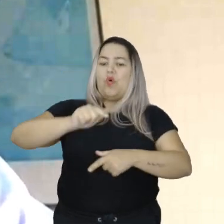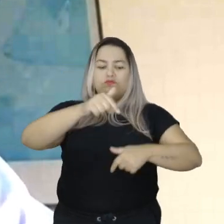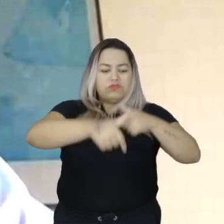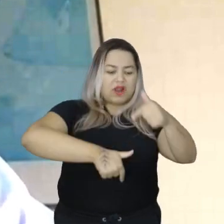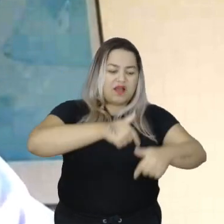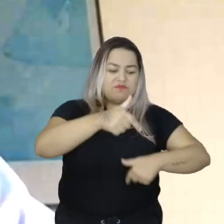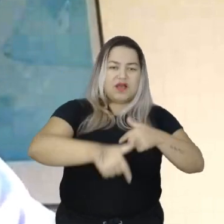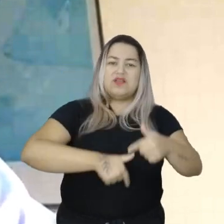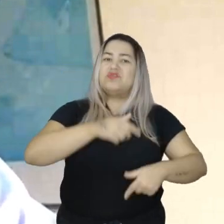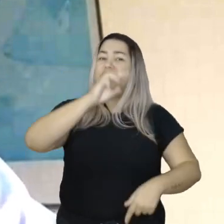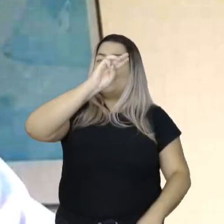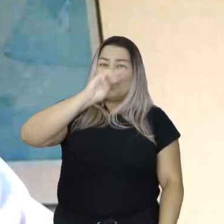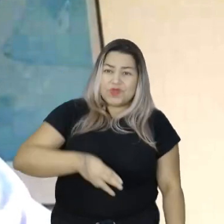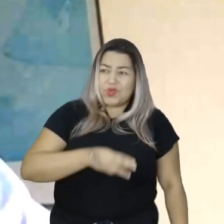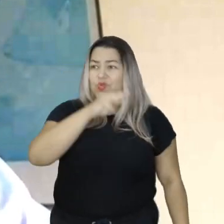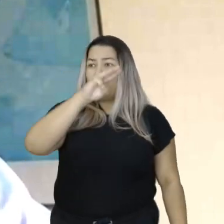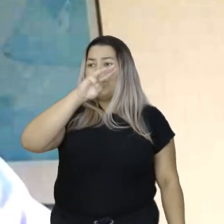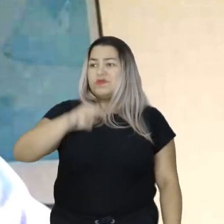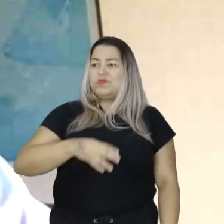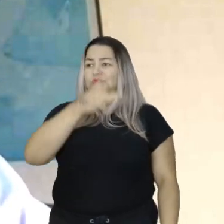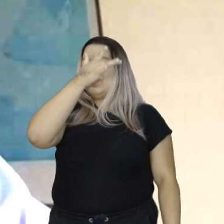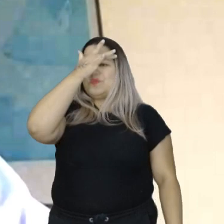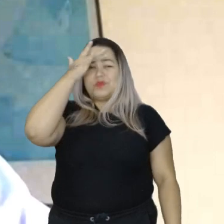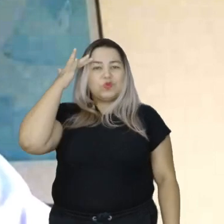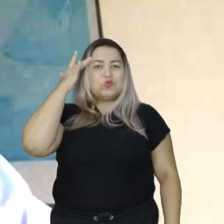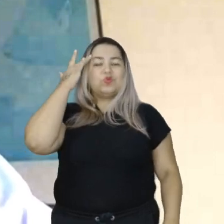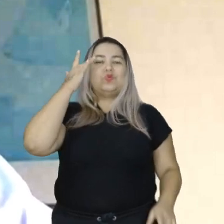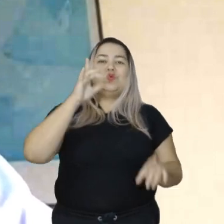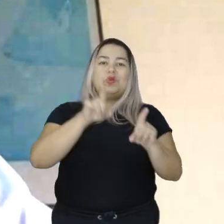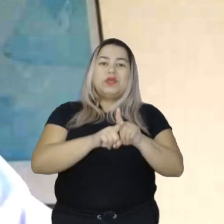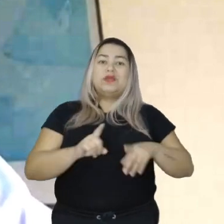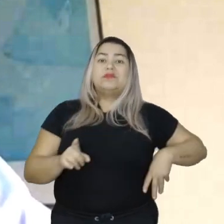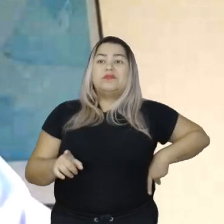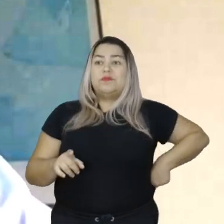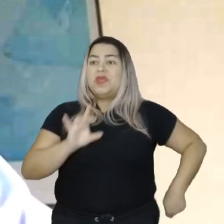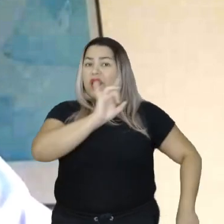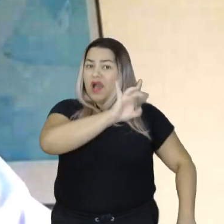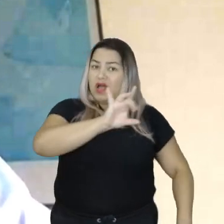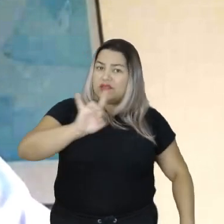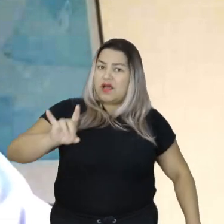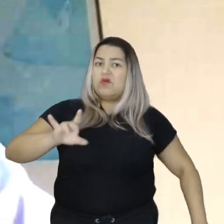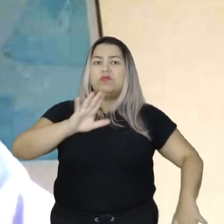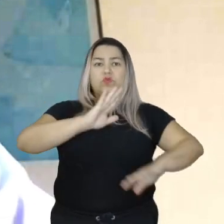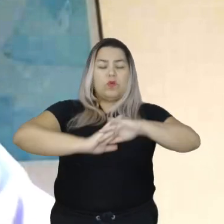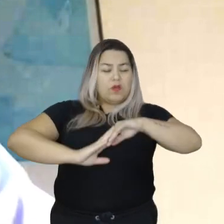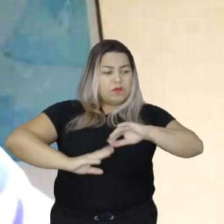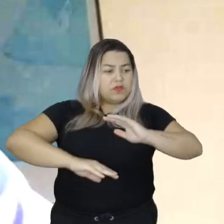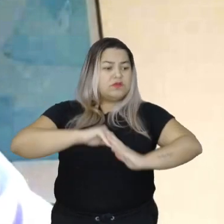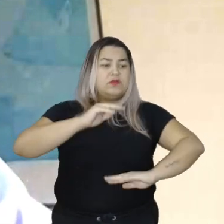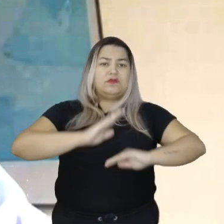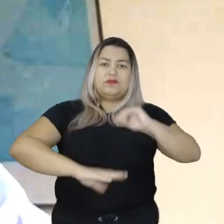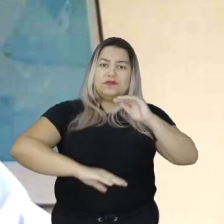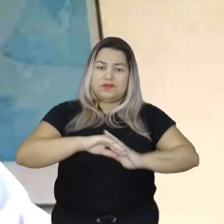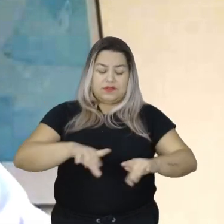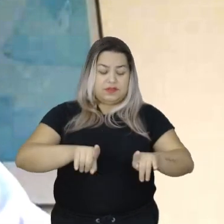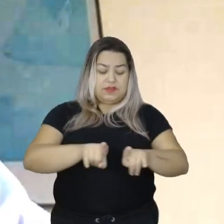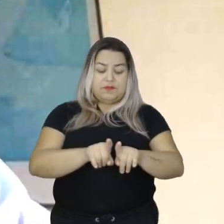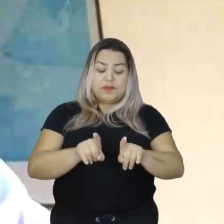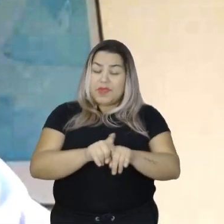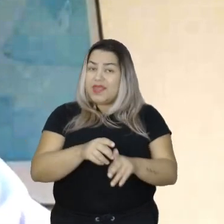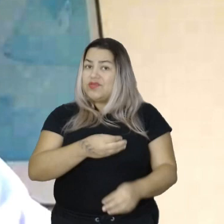trabalho de milhões de pessoas que, de forma, cada um do seu jeito, da sua maneira de